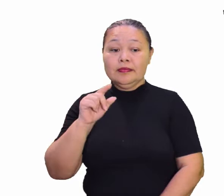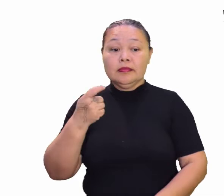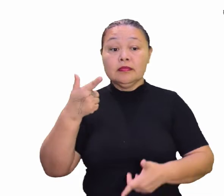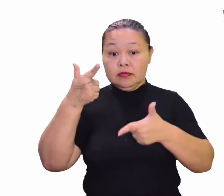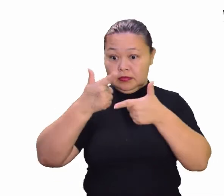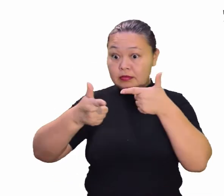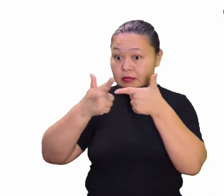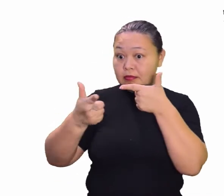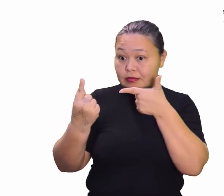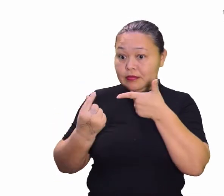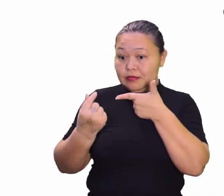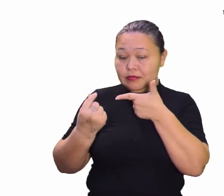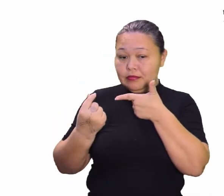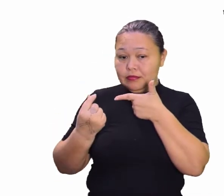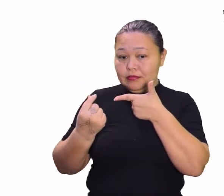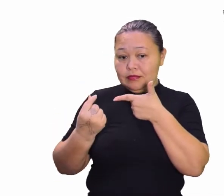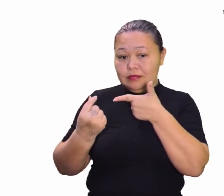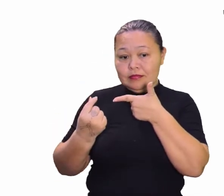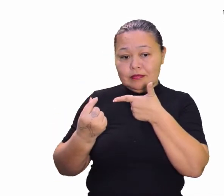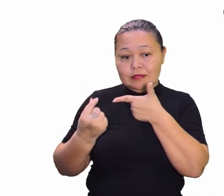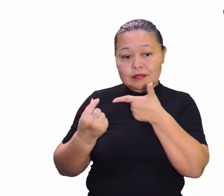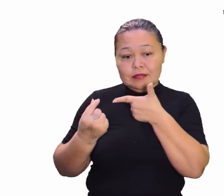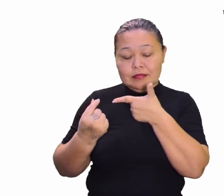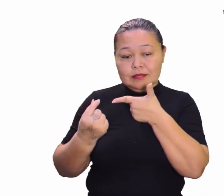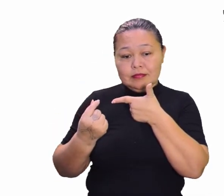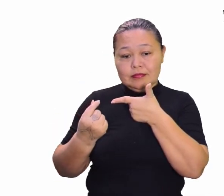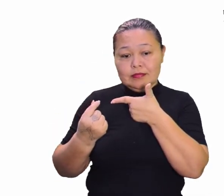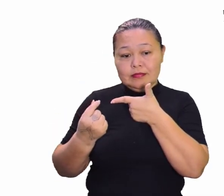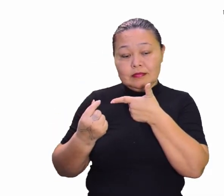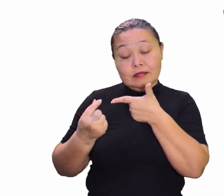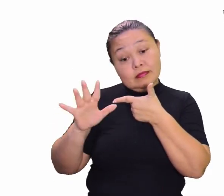crises econômicas? Não.